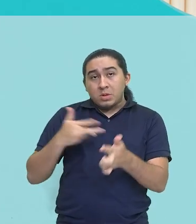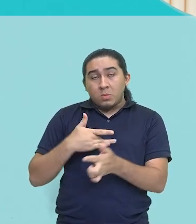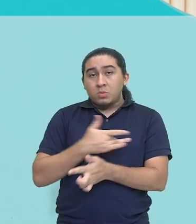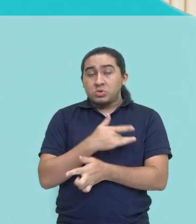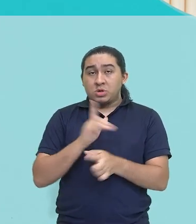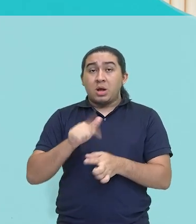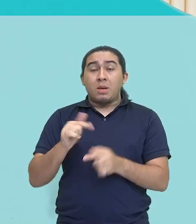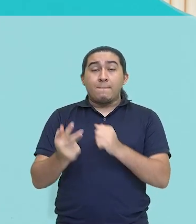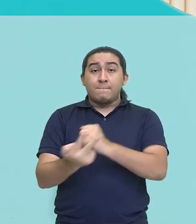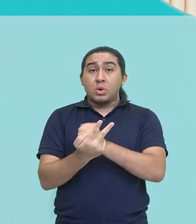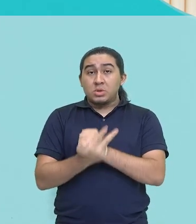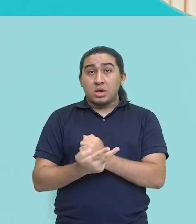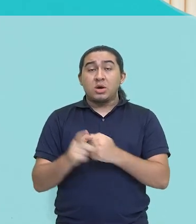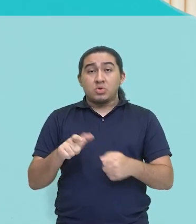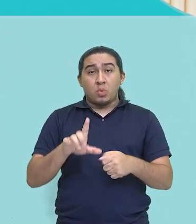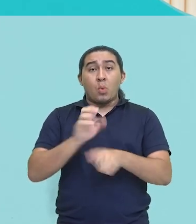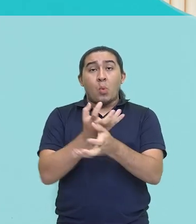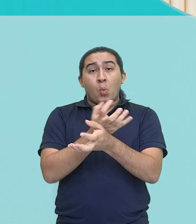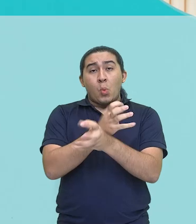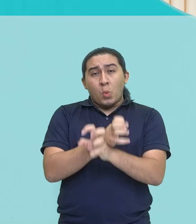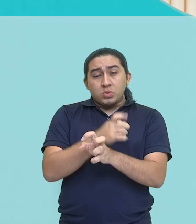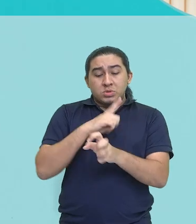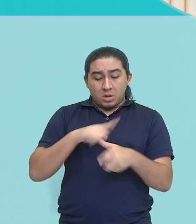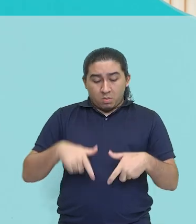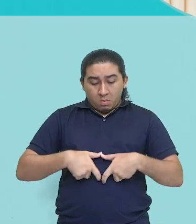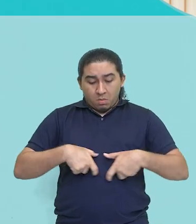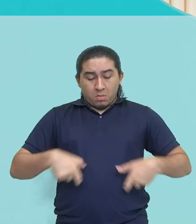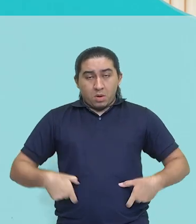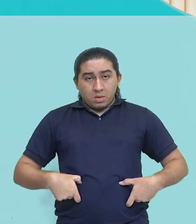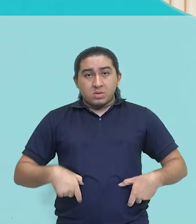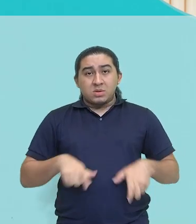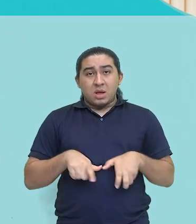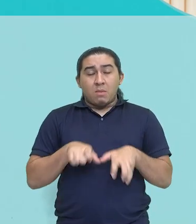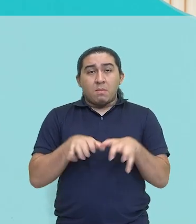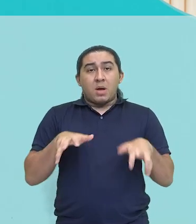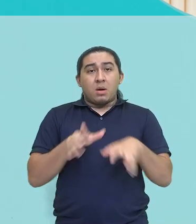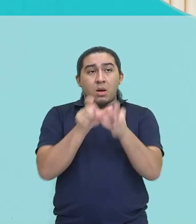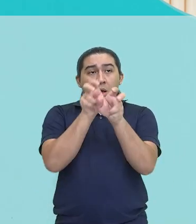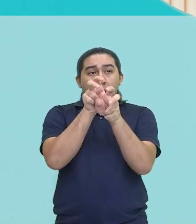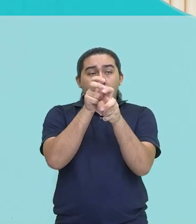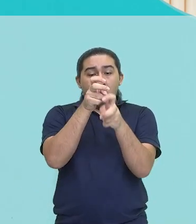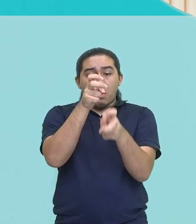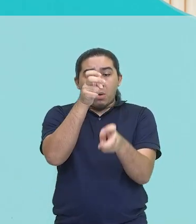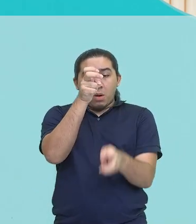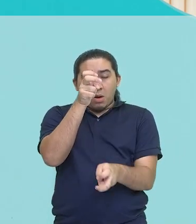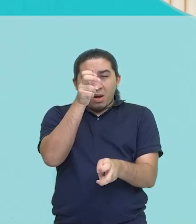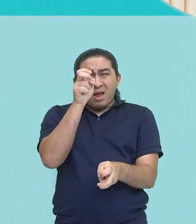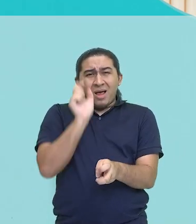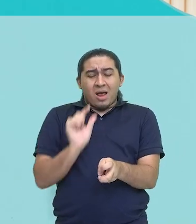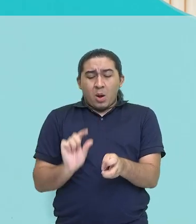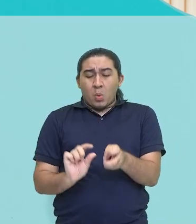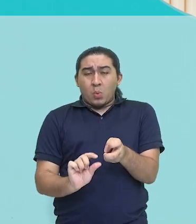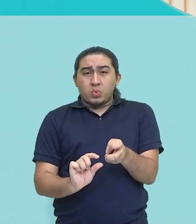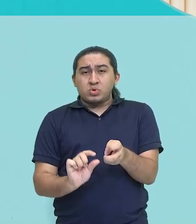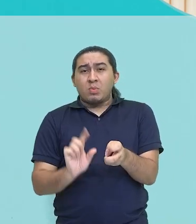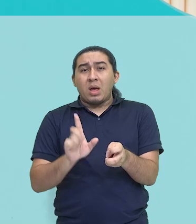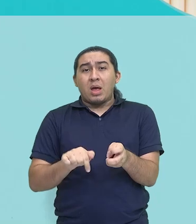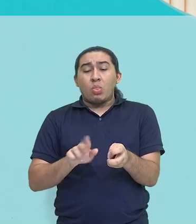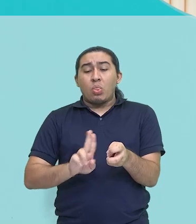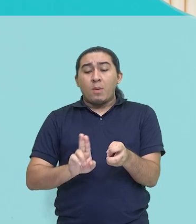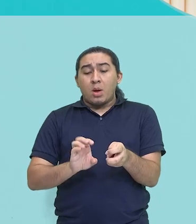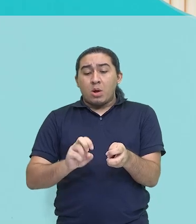protege o cóccix também, que é a pontinha da nossa coluna vertebral, é a última